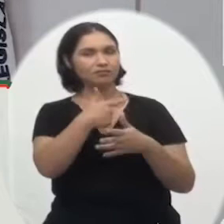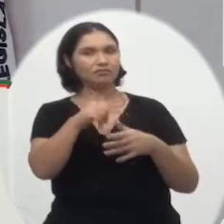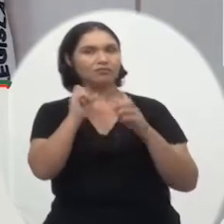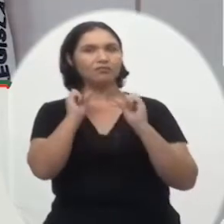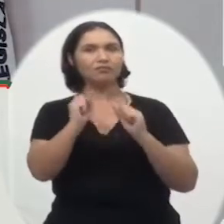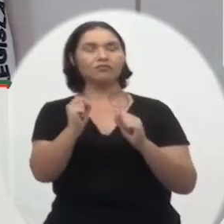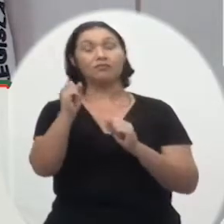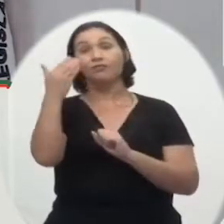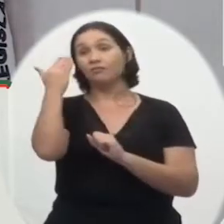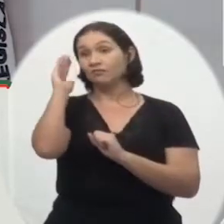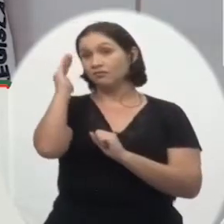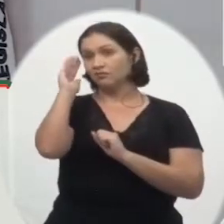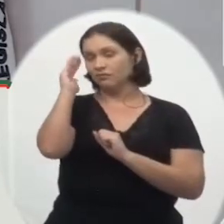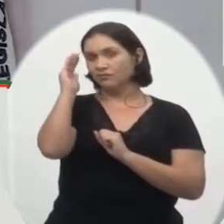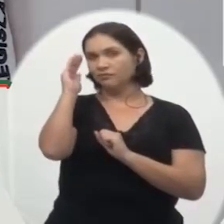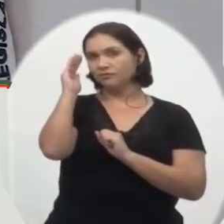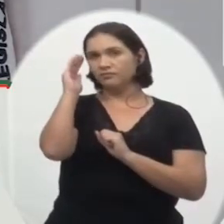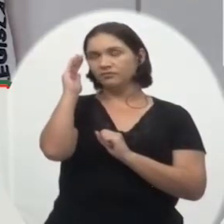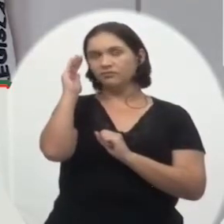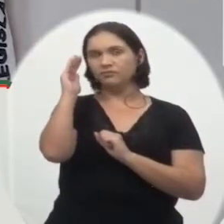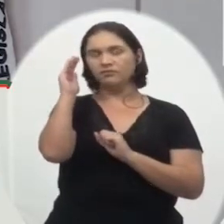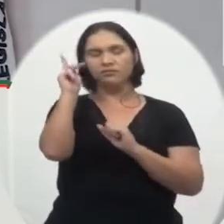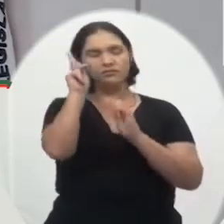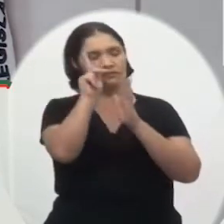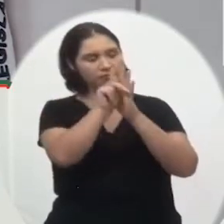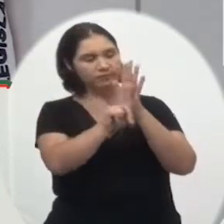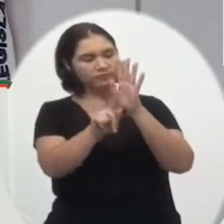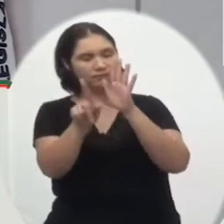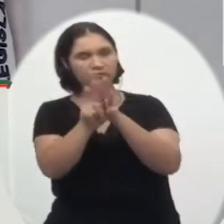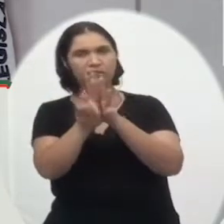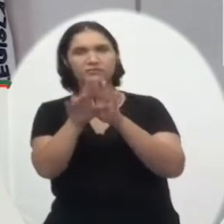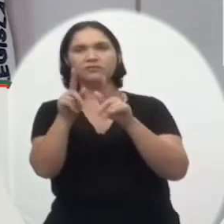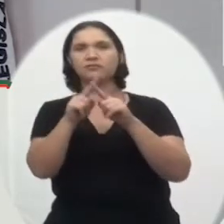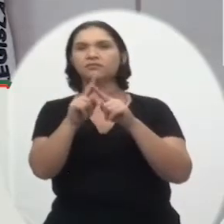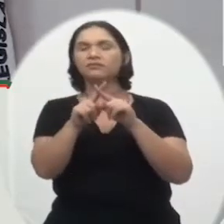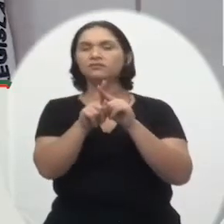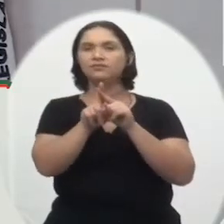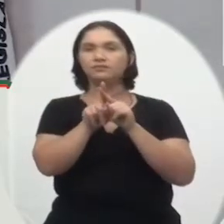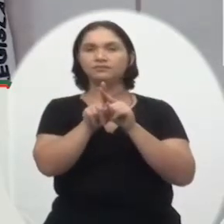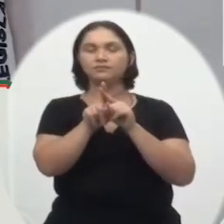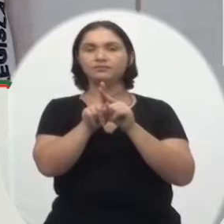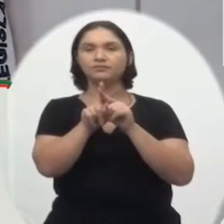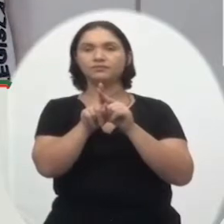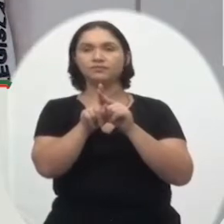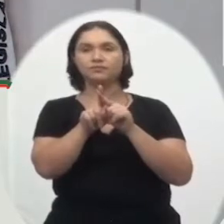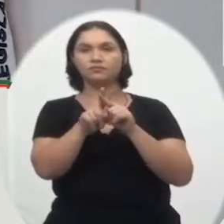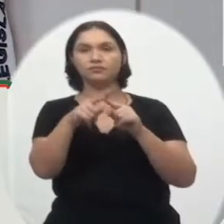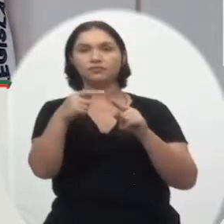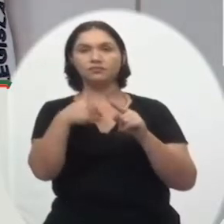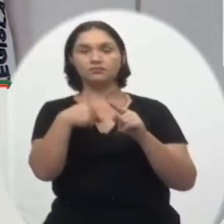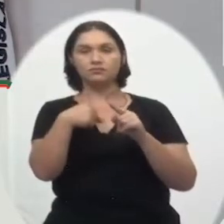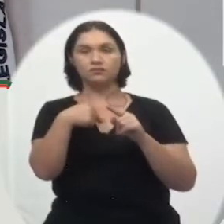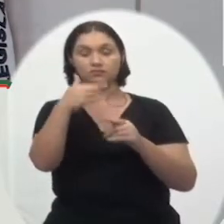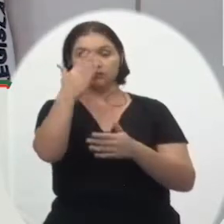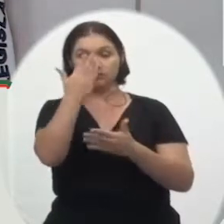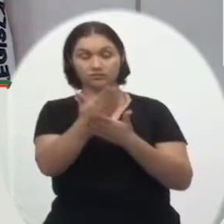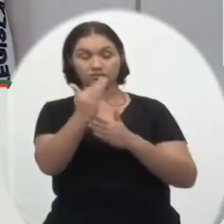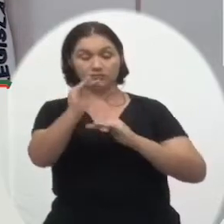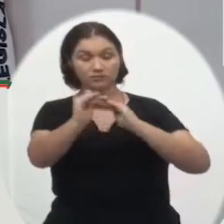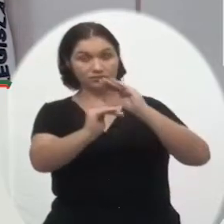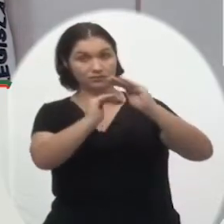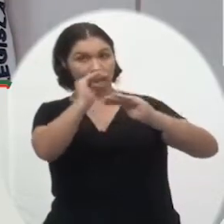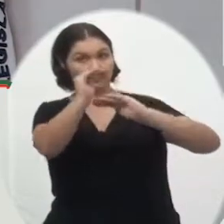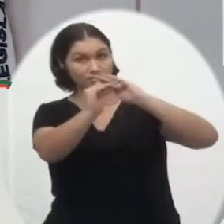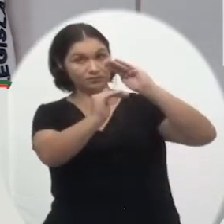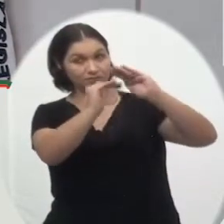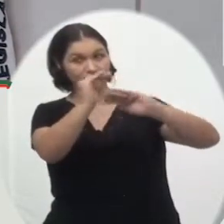o entendimento esse, que nos parece teve eco. Ele evoluiu, felizmente, graças